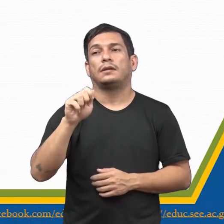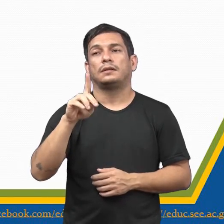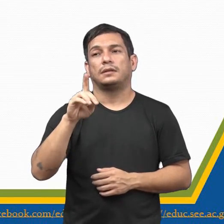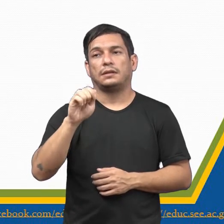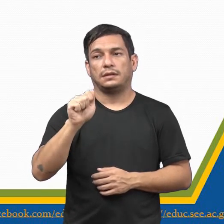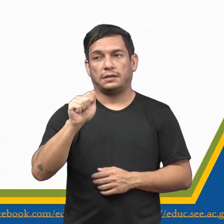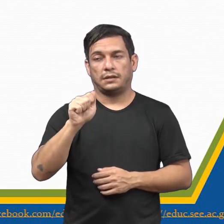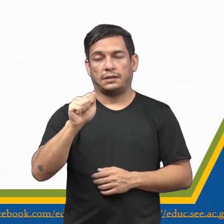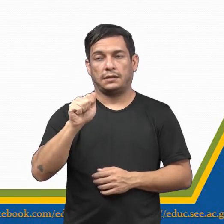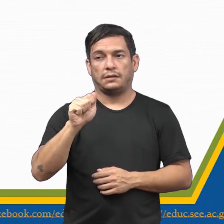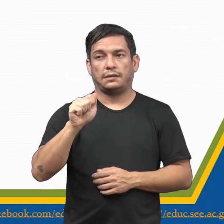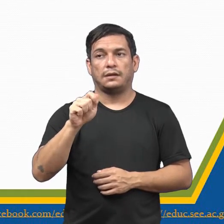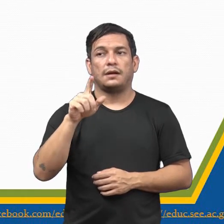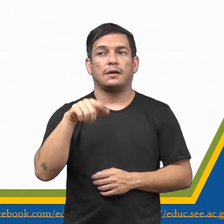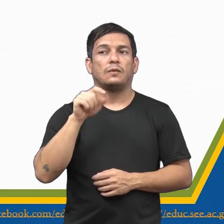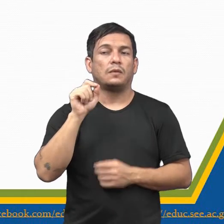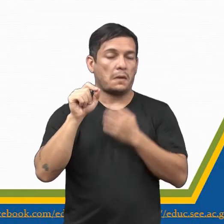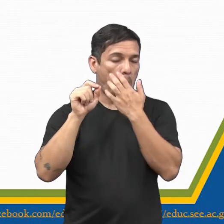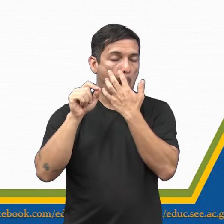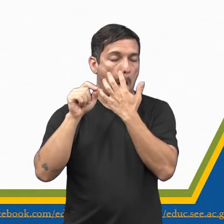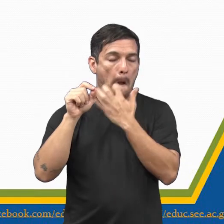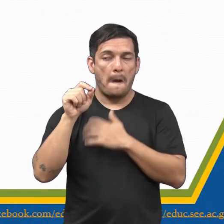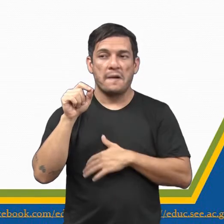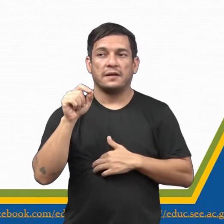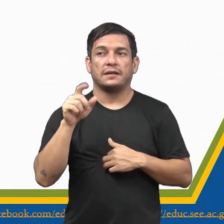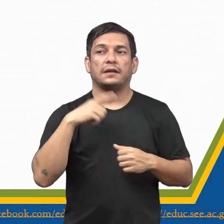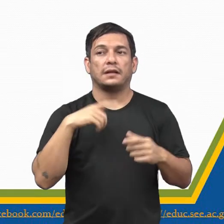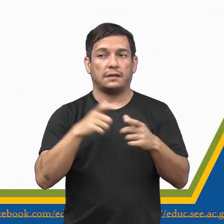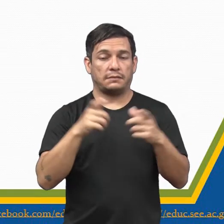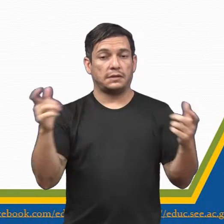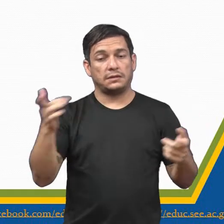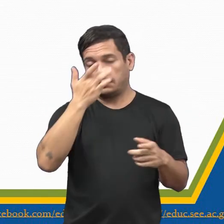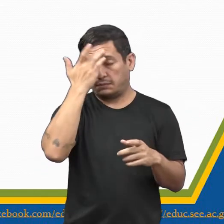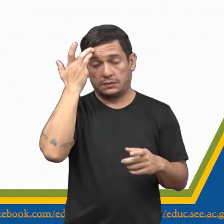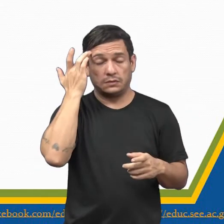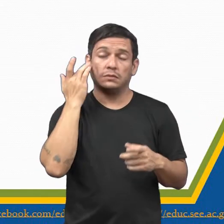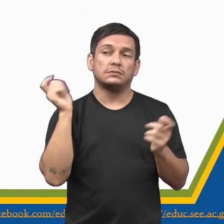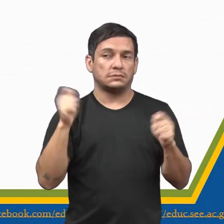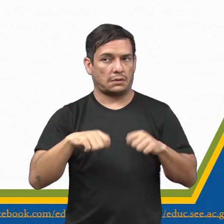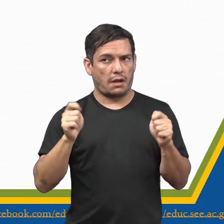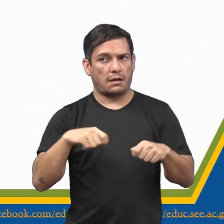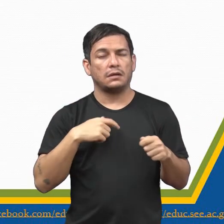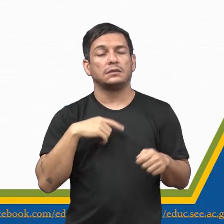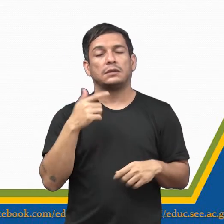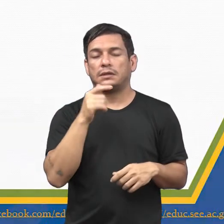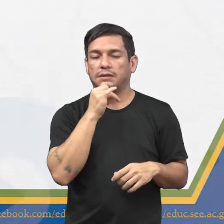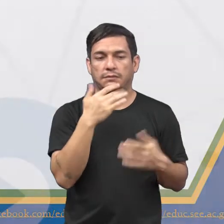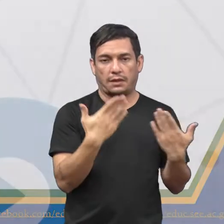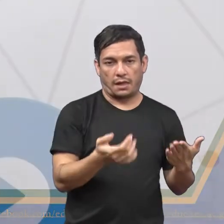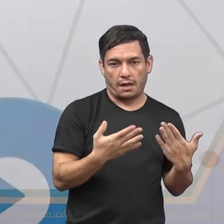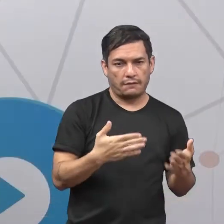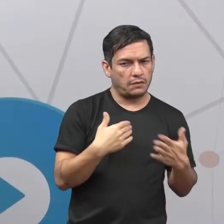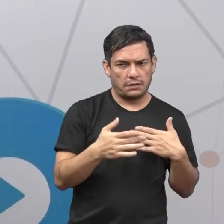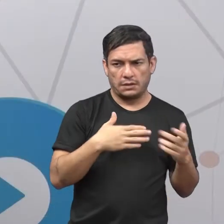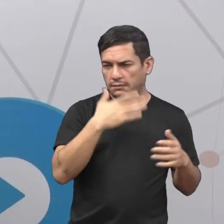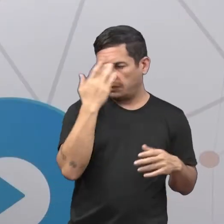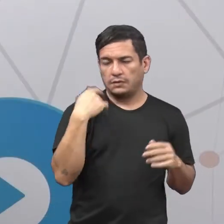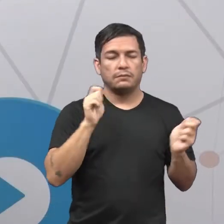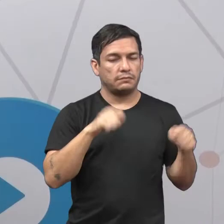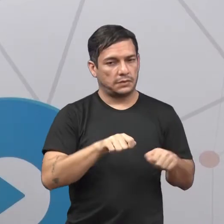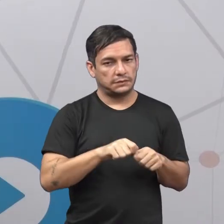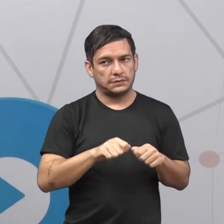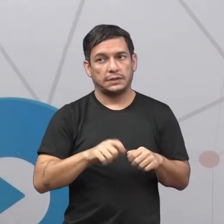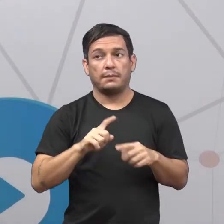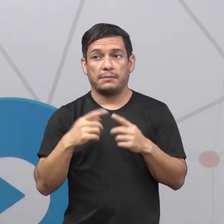A intensidade moderada, ela é tolerada pela maioria das pessoas, ou seja, na leve, qualquer pessoa pode